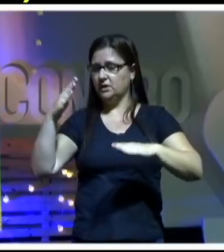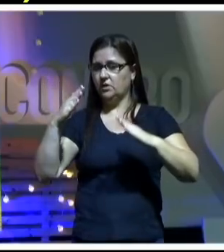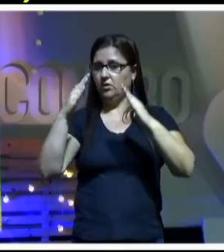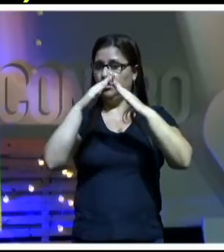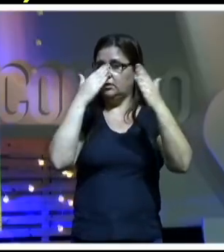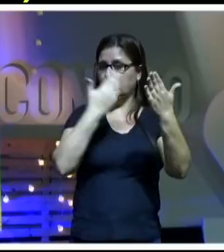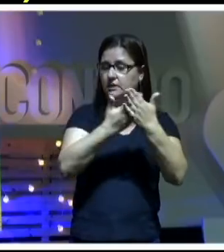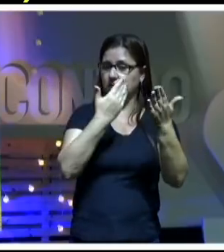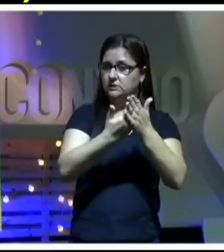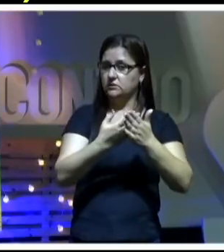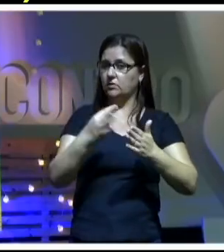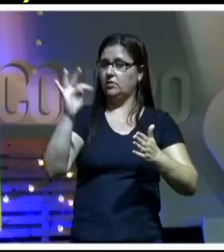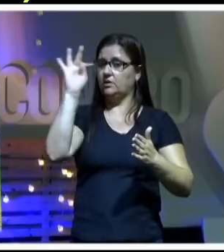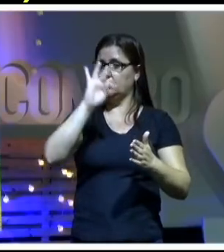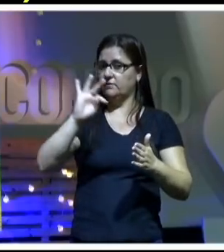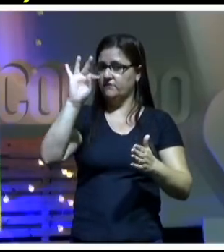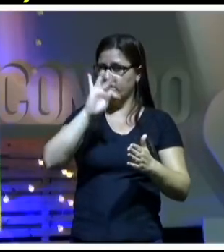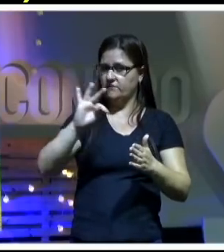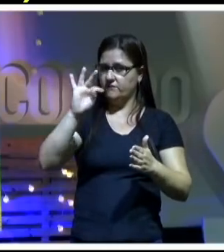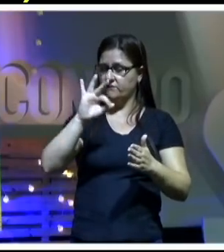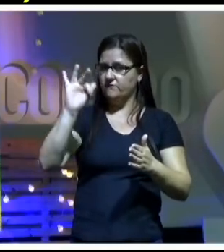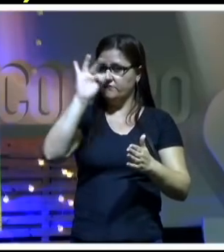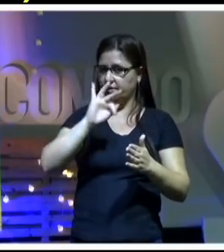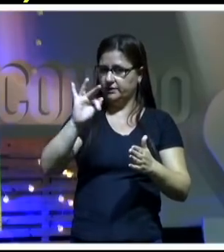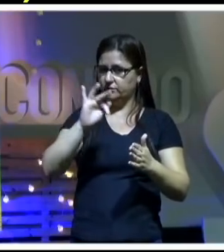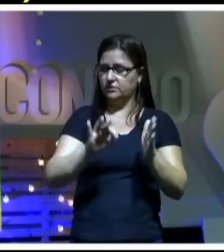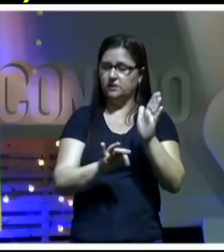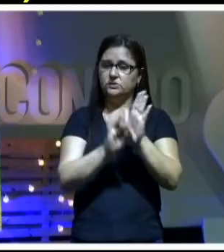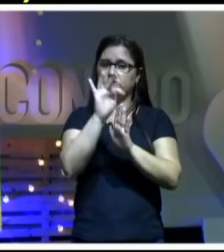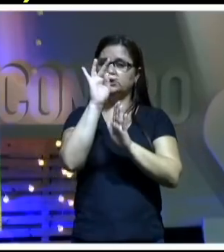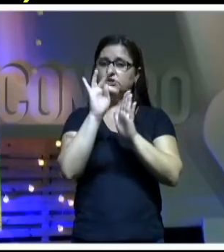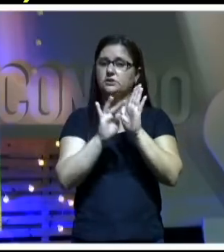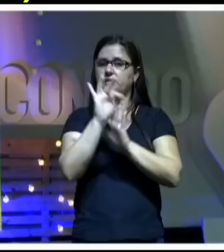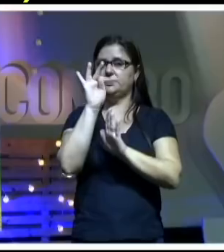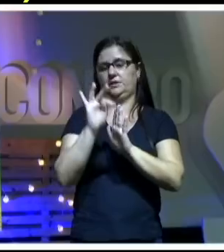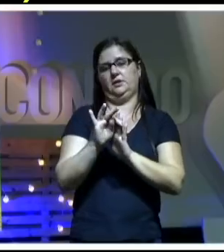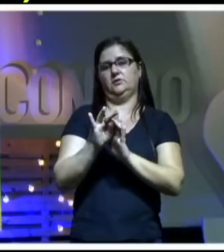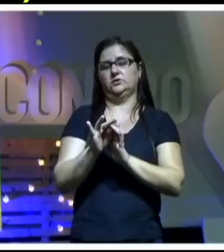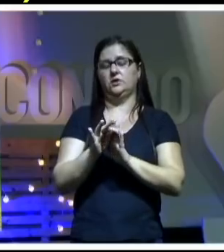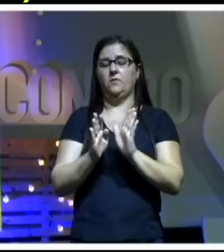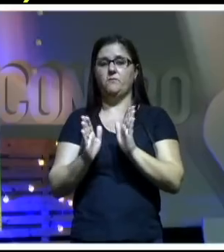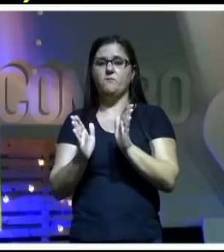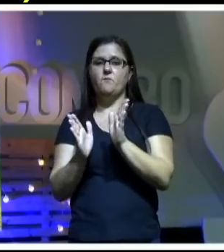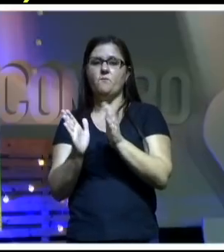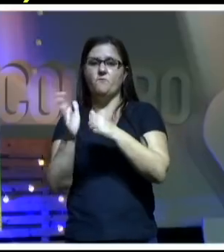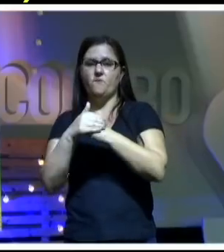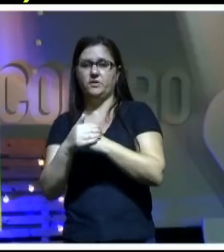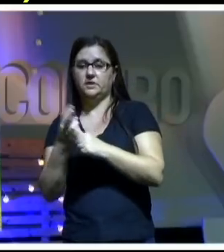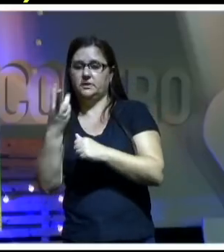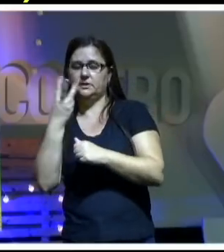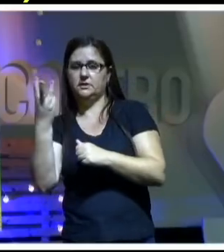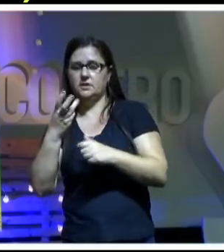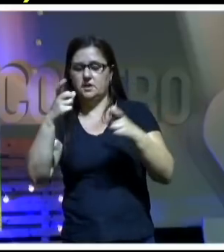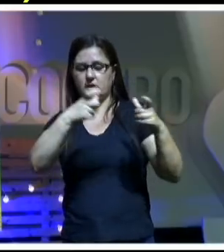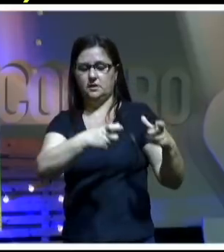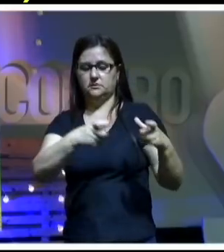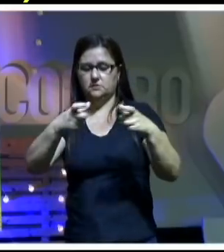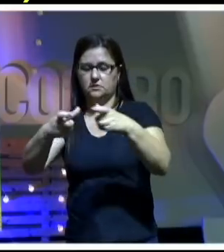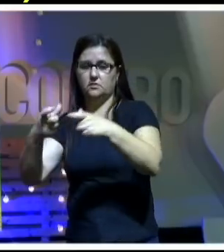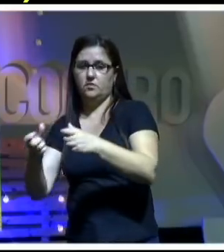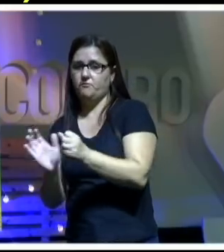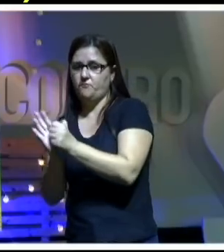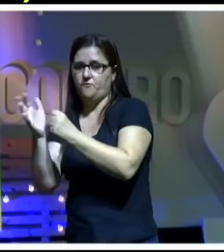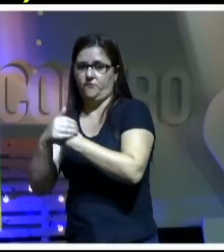país que no verão passado anunciou planos para fechar três dos seus oito campos satélites e cortar as opções de graduação